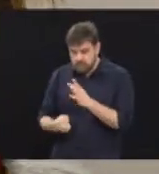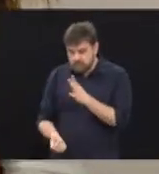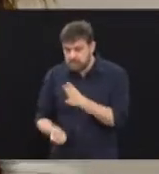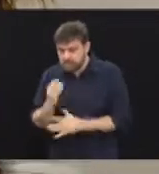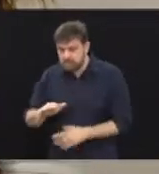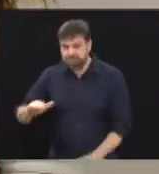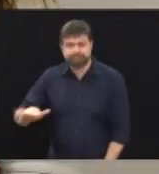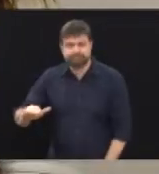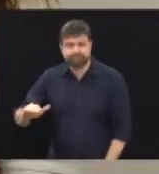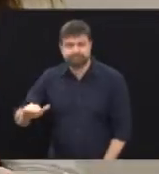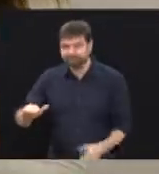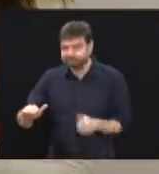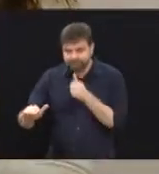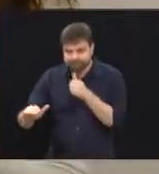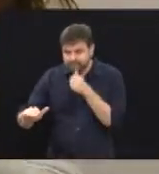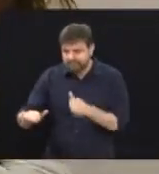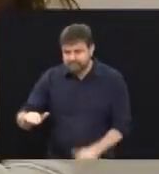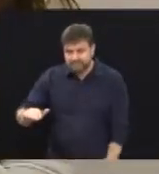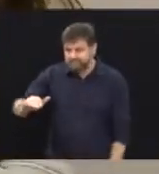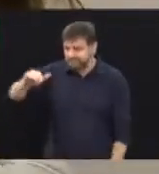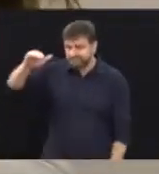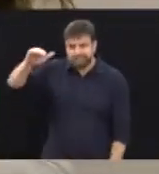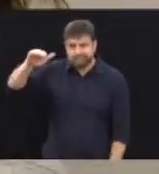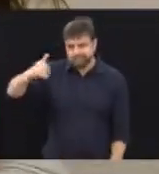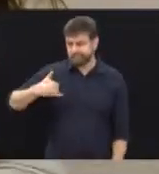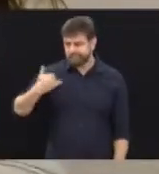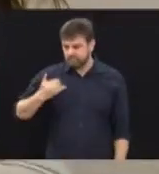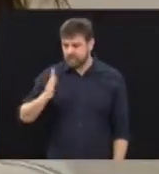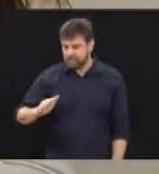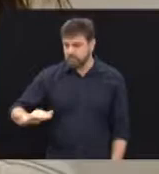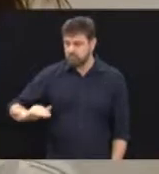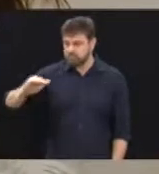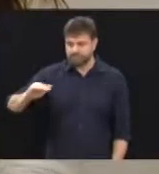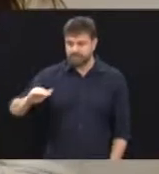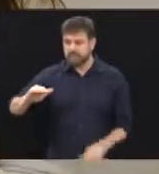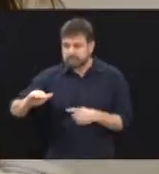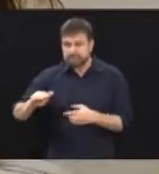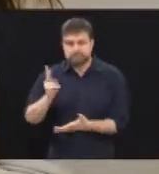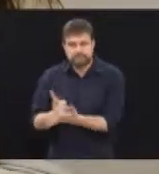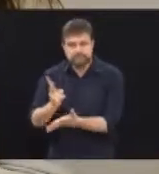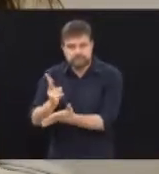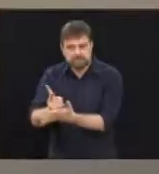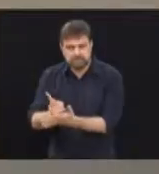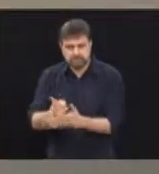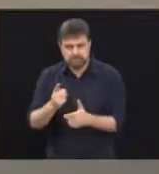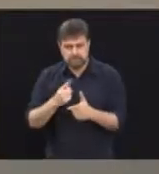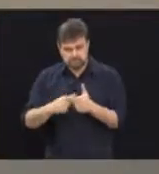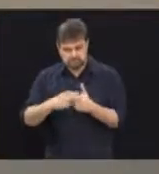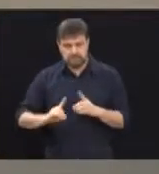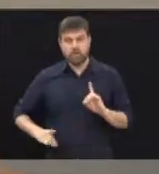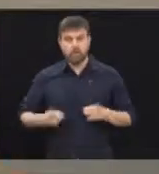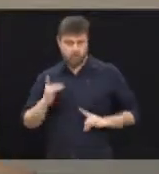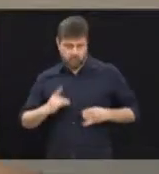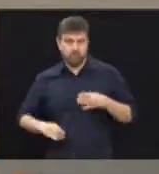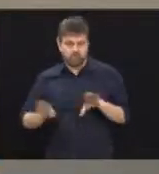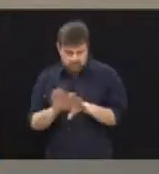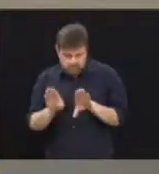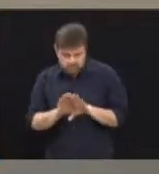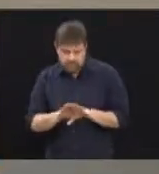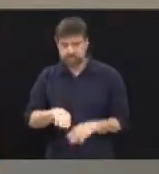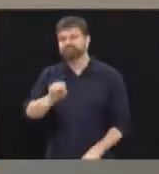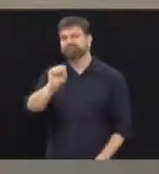não crescer o suficiente, né, de não acompanhar. Isso também é problema de hormônio? Sim, provavelmente